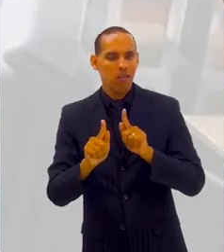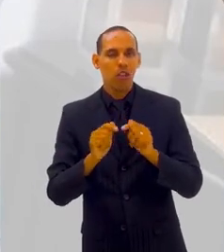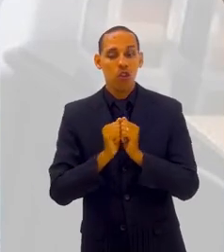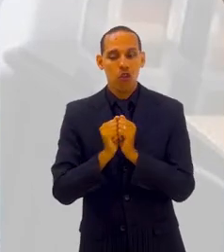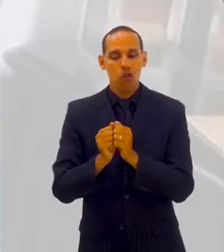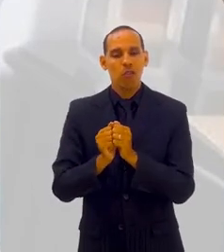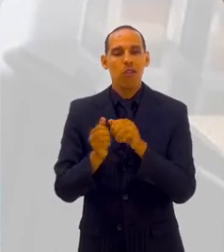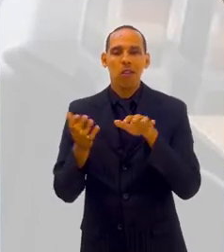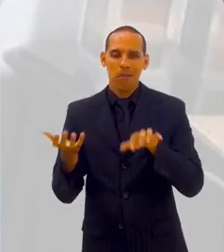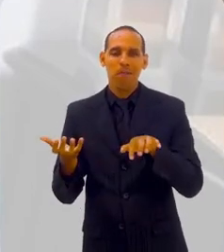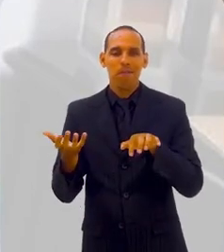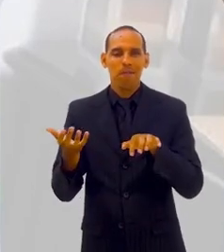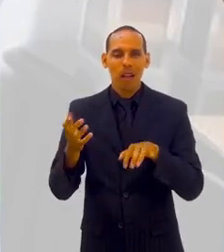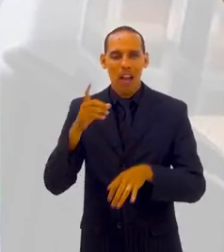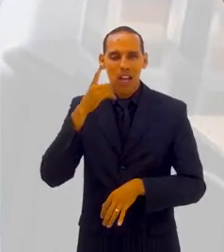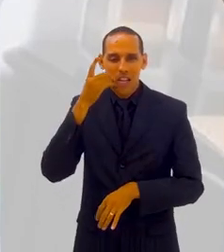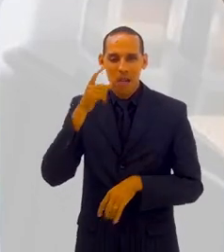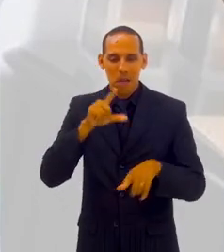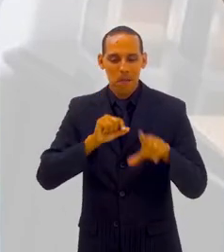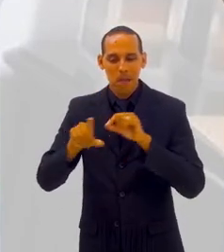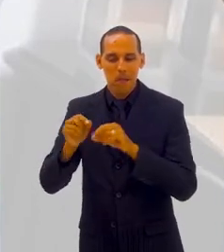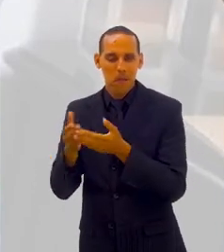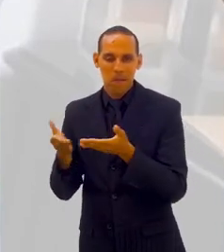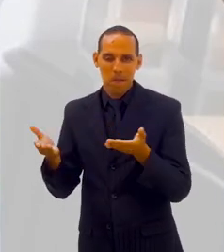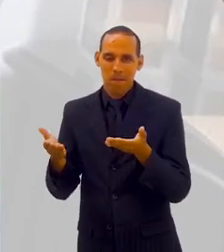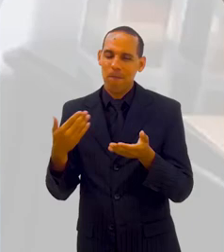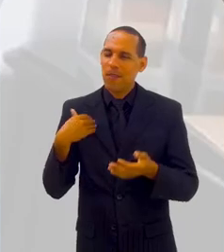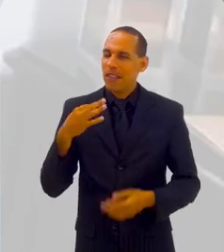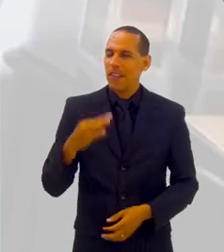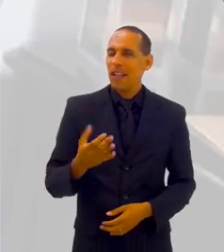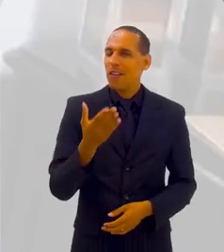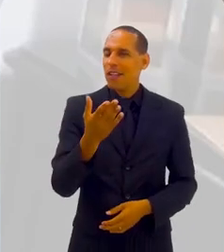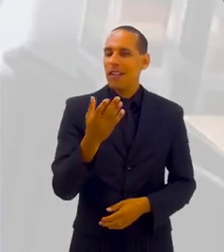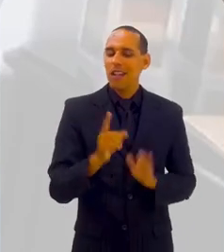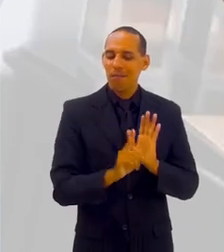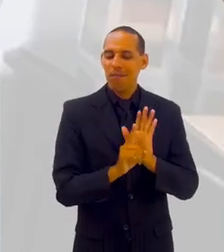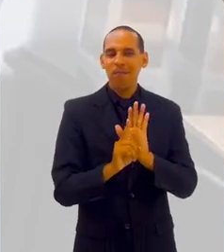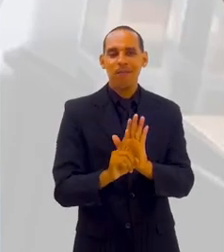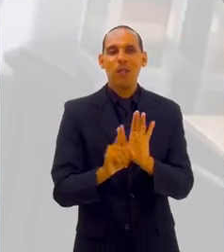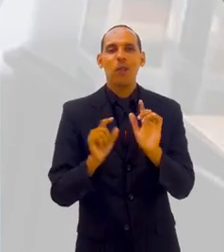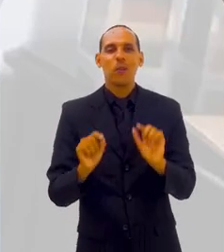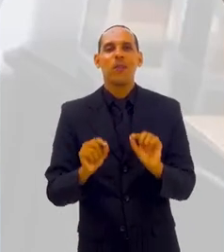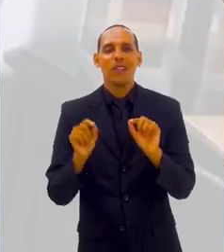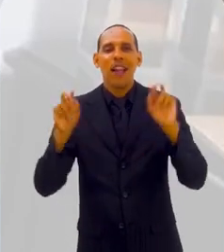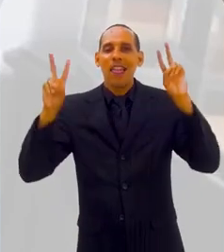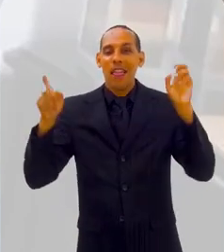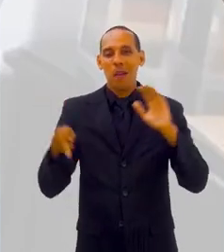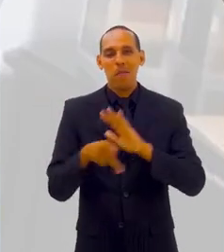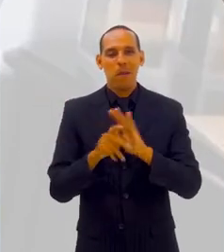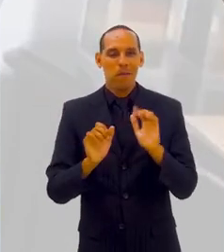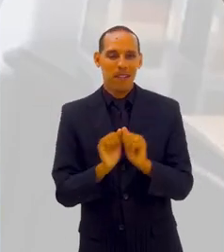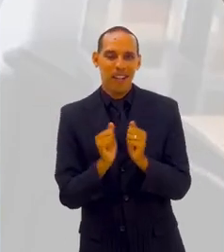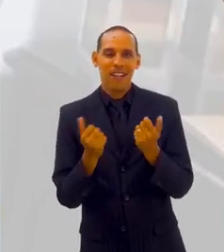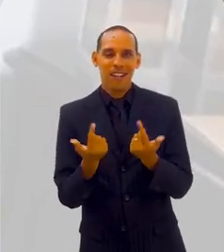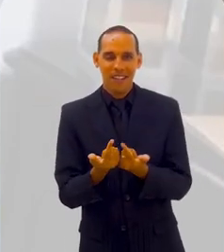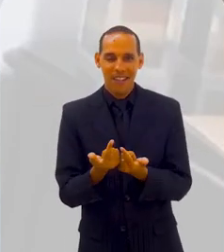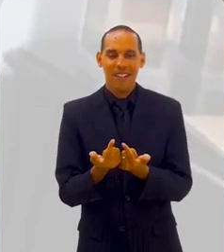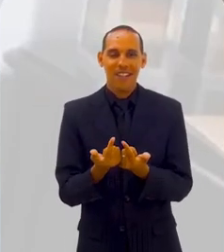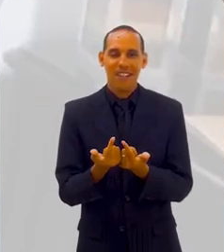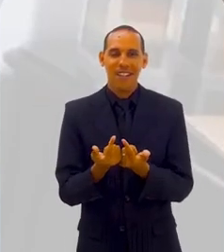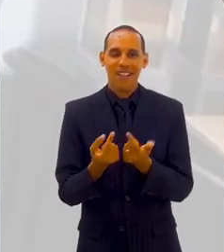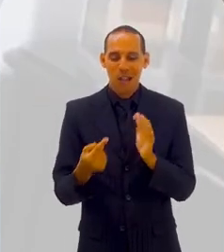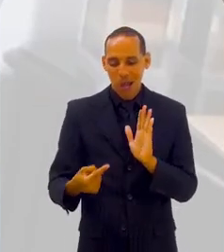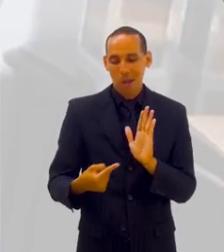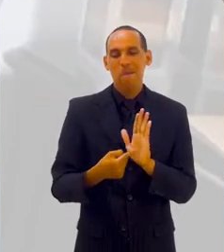junto aos parlamentares, sabe? E eu tenho certeza que o que você já vem trazendo à frente, né, dos temas da Alerj,